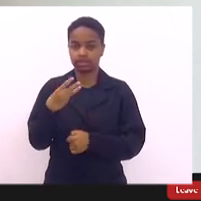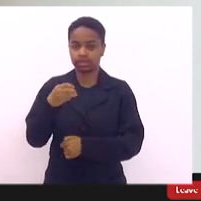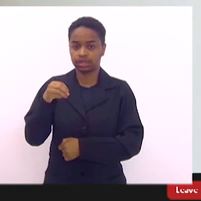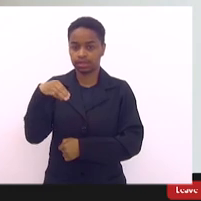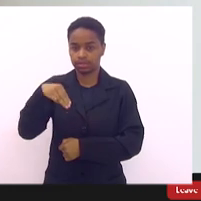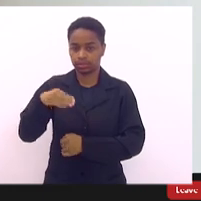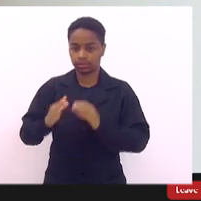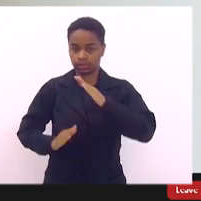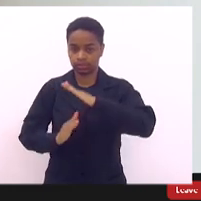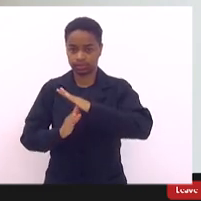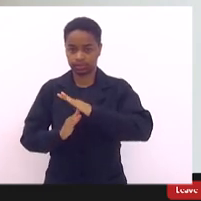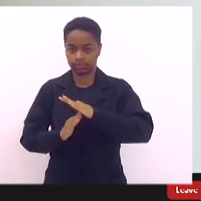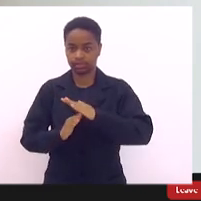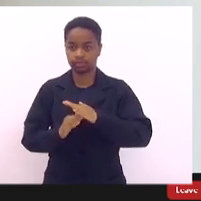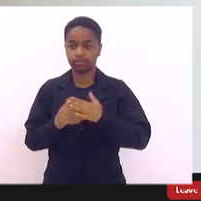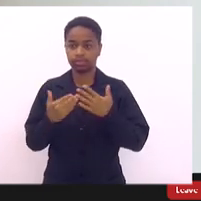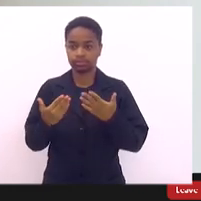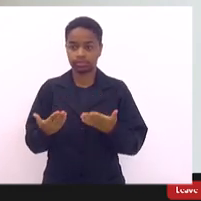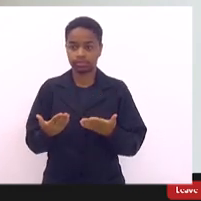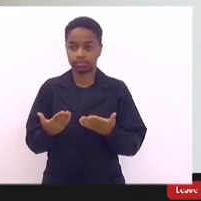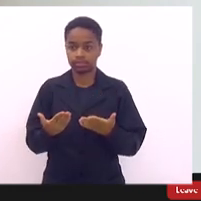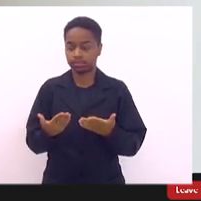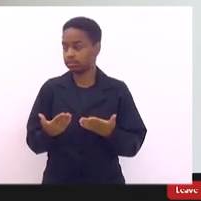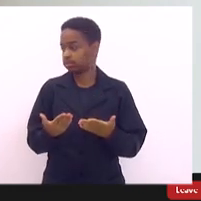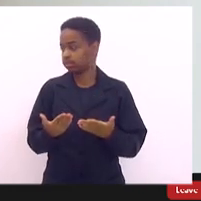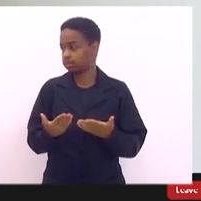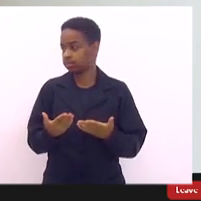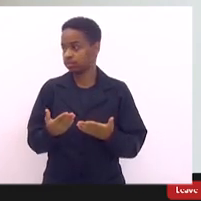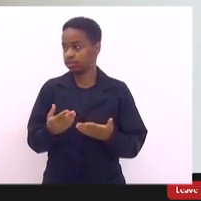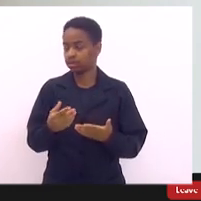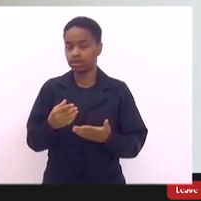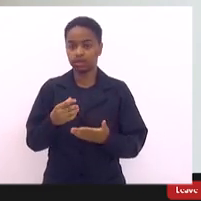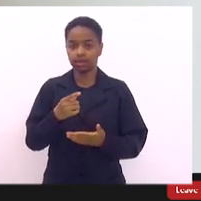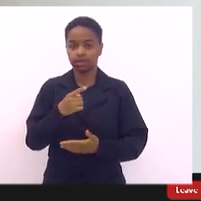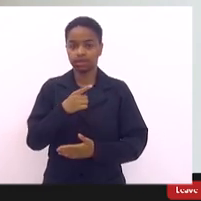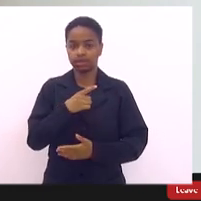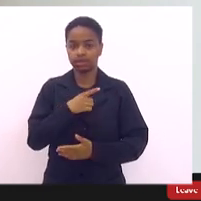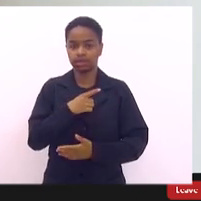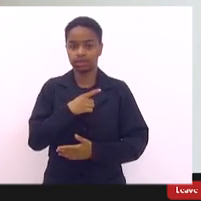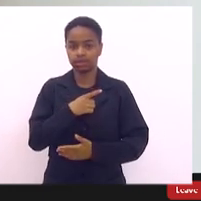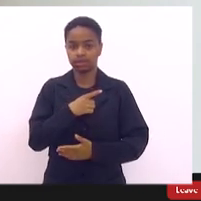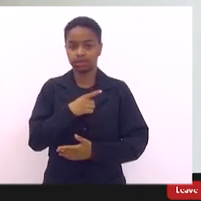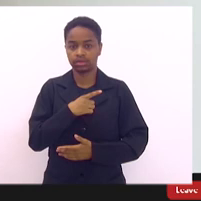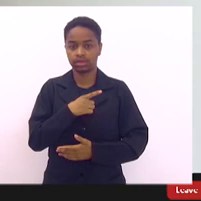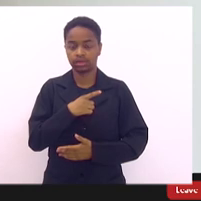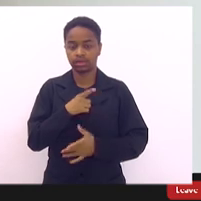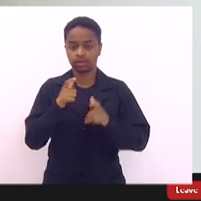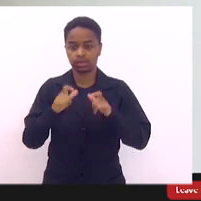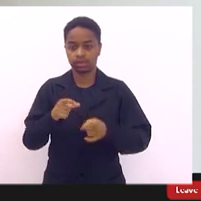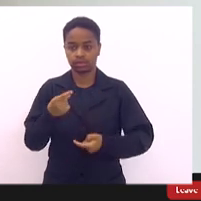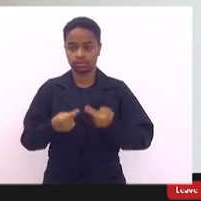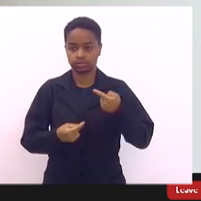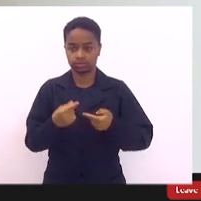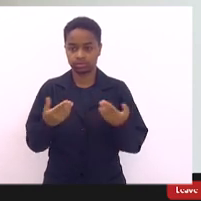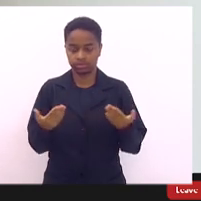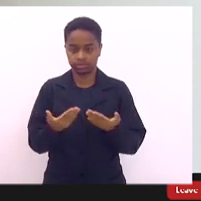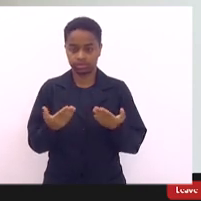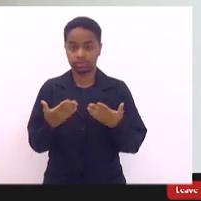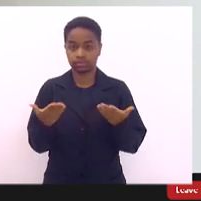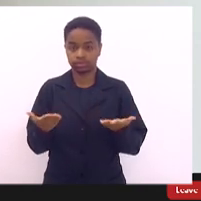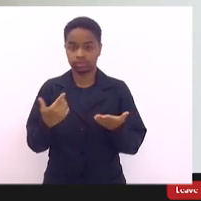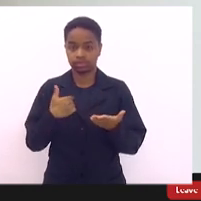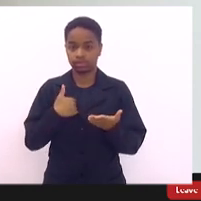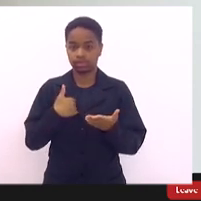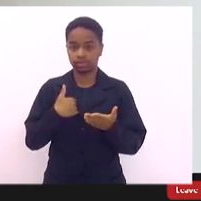mais breve que isso, para a gente conseguir ter um pouco mais de espaço para discutir. Eu vou compartilhar